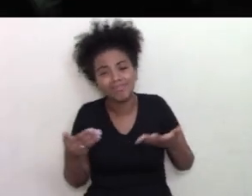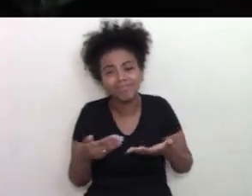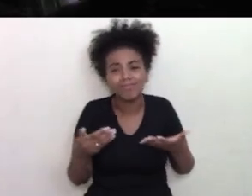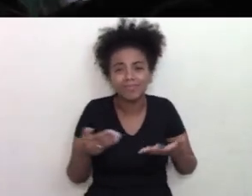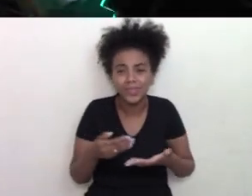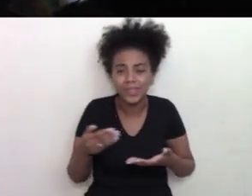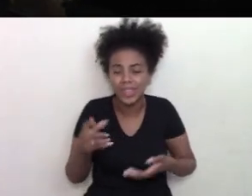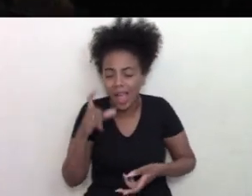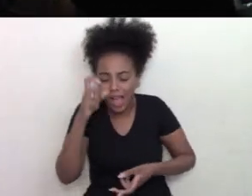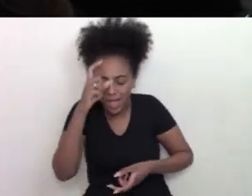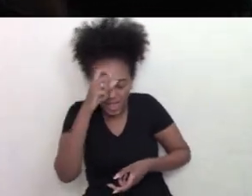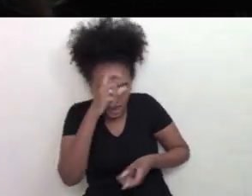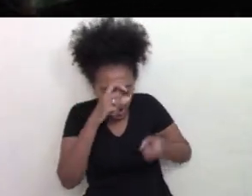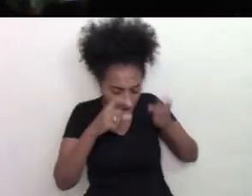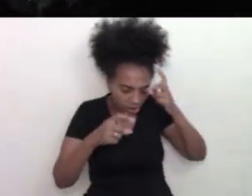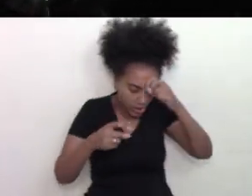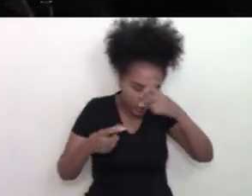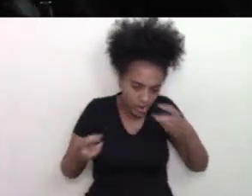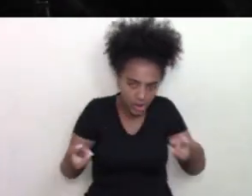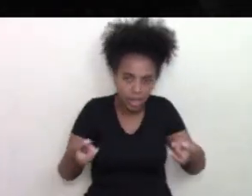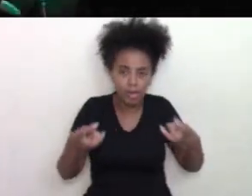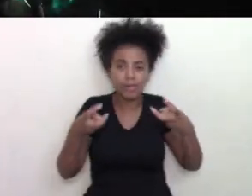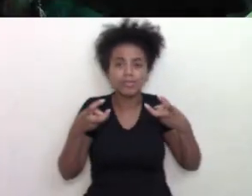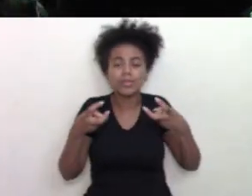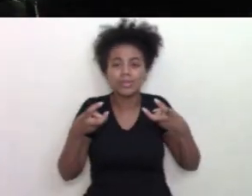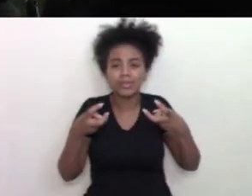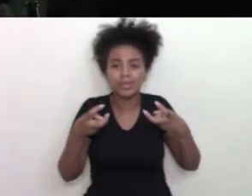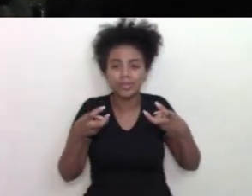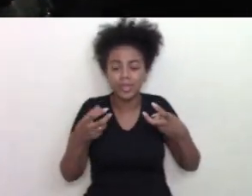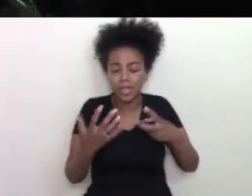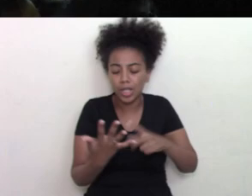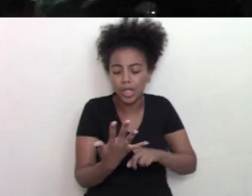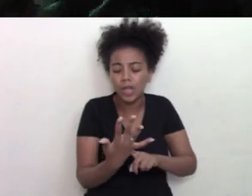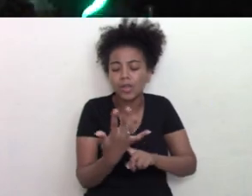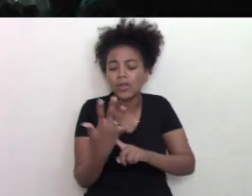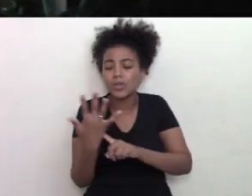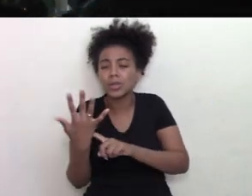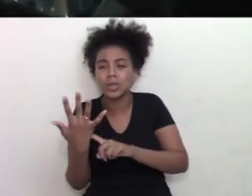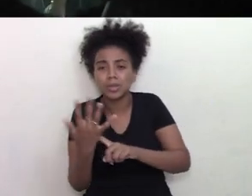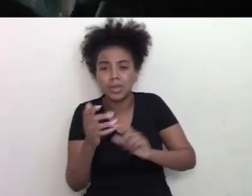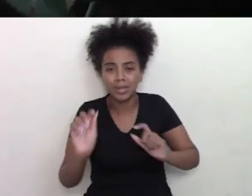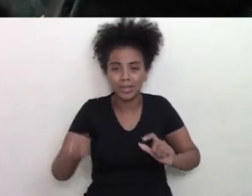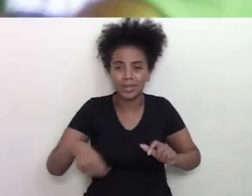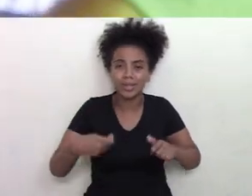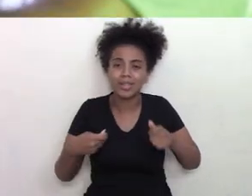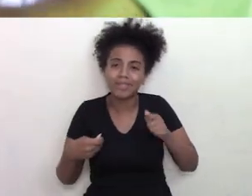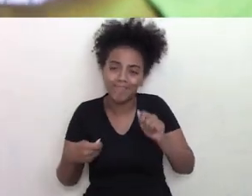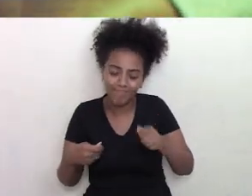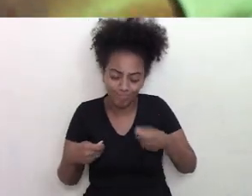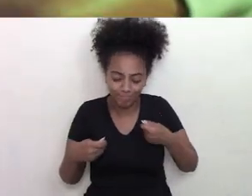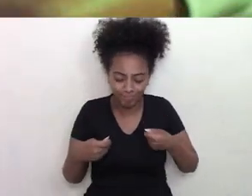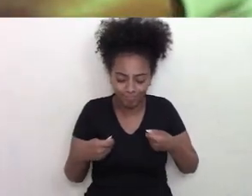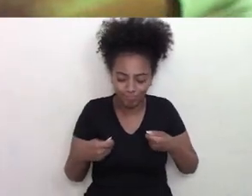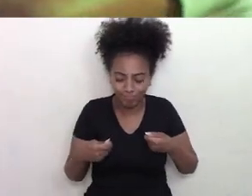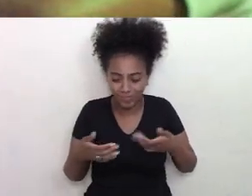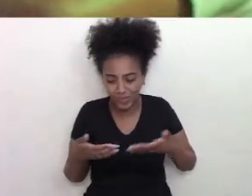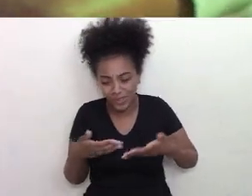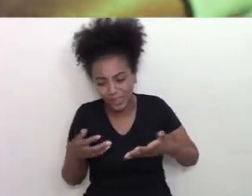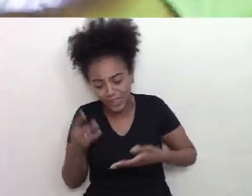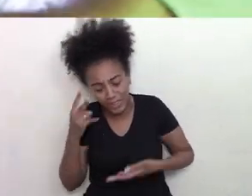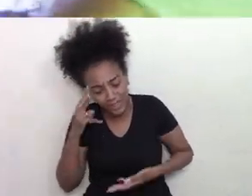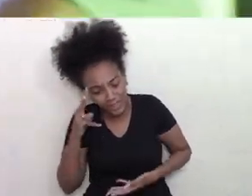tudo é perceber que você vinha dando sinais que eu não vi.